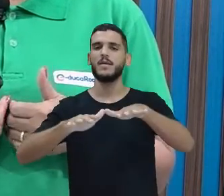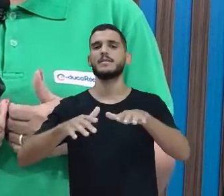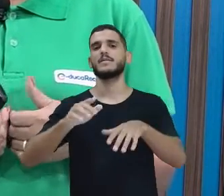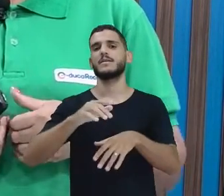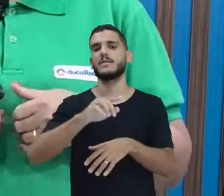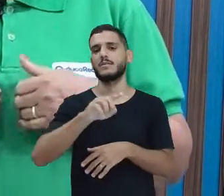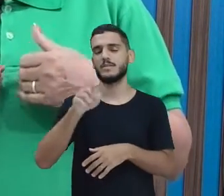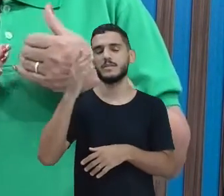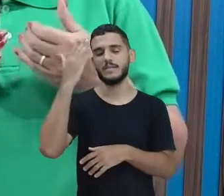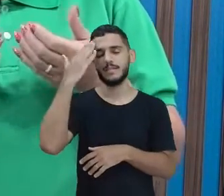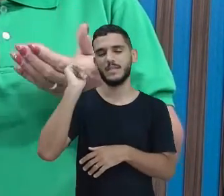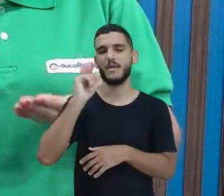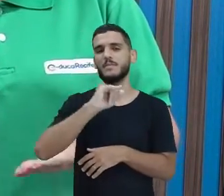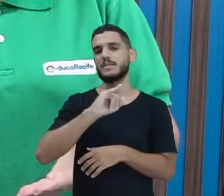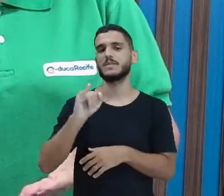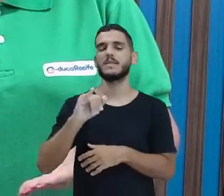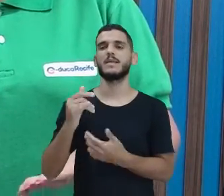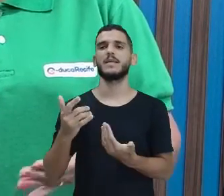se ele está